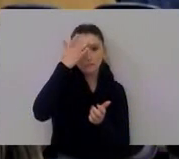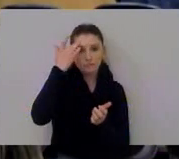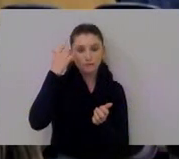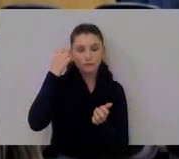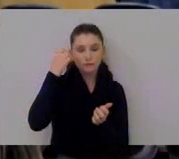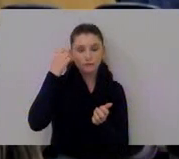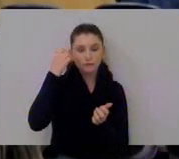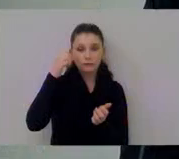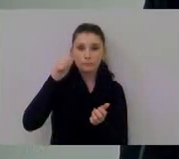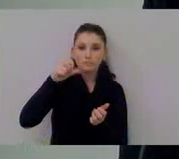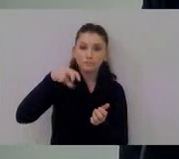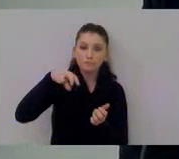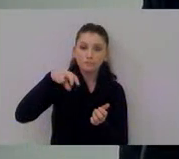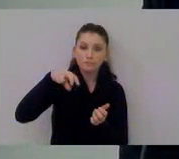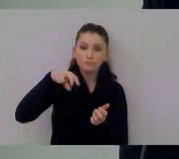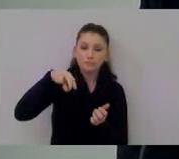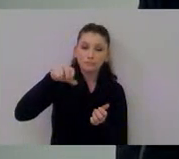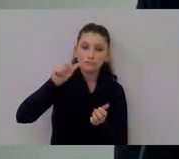Andréia, a todos.